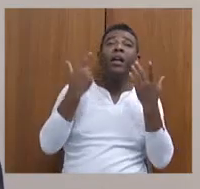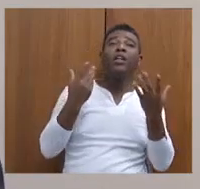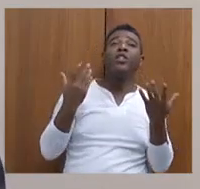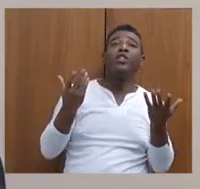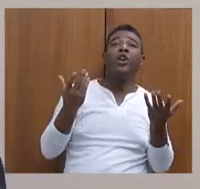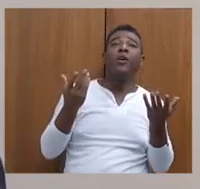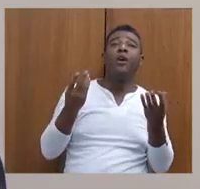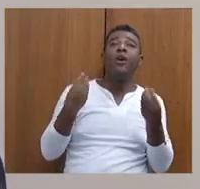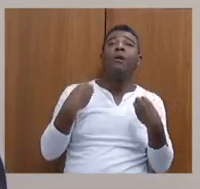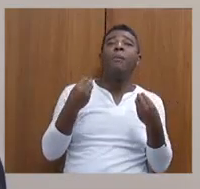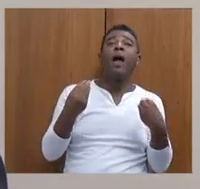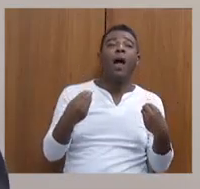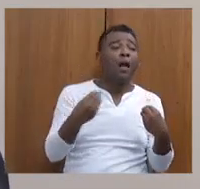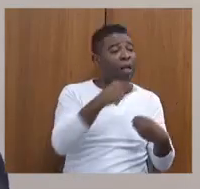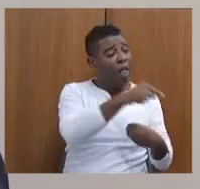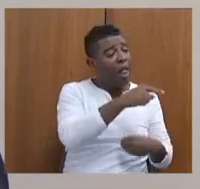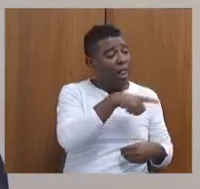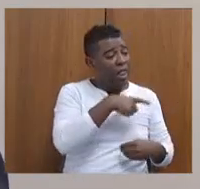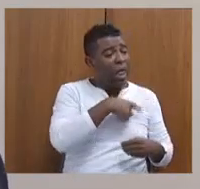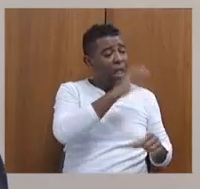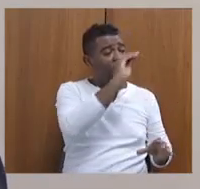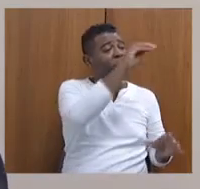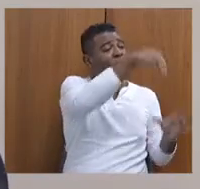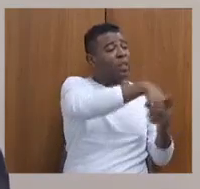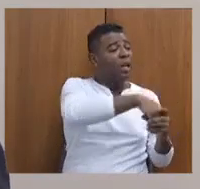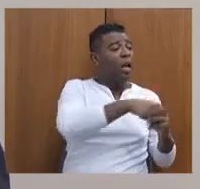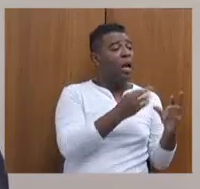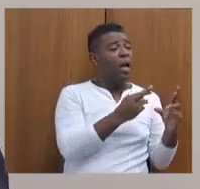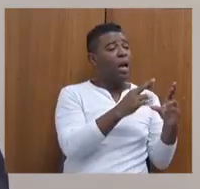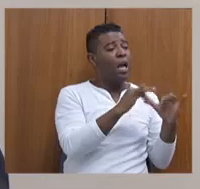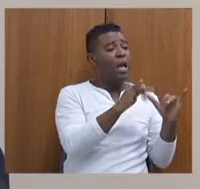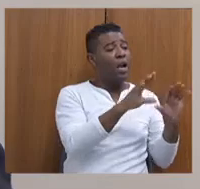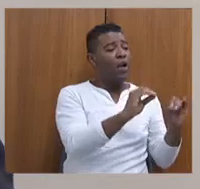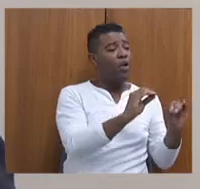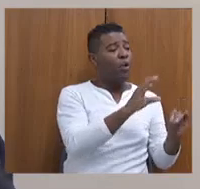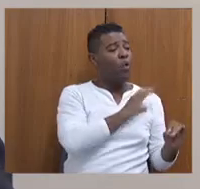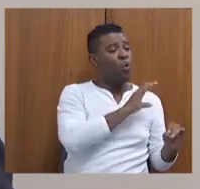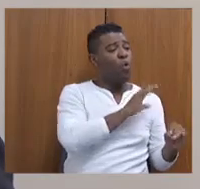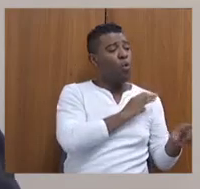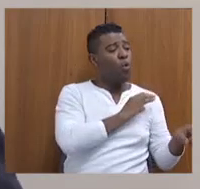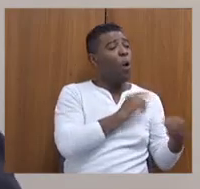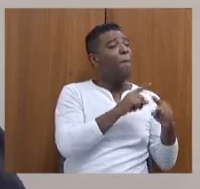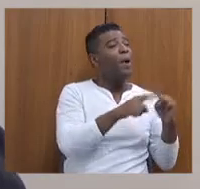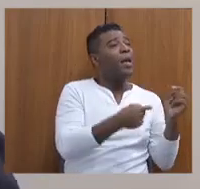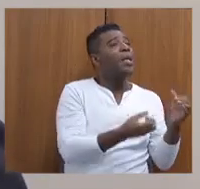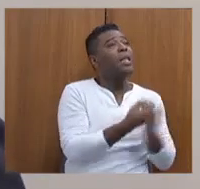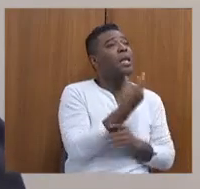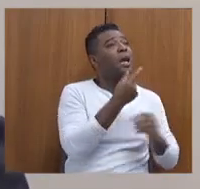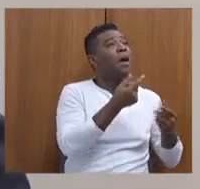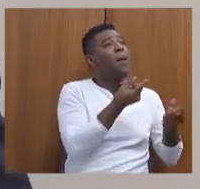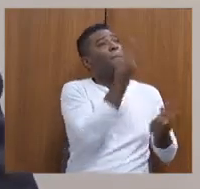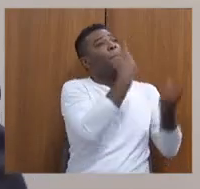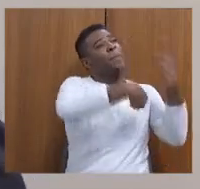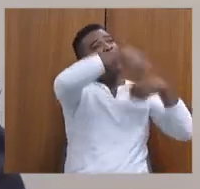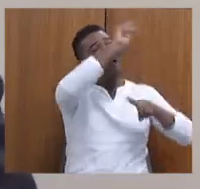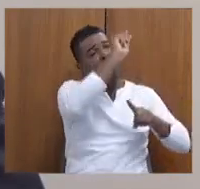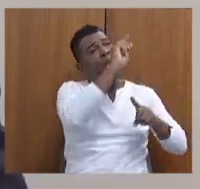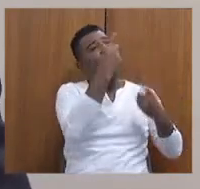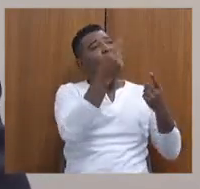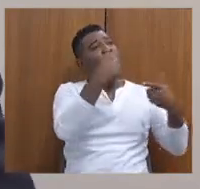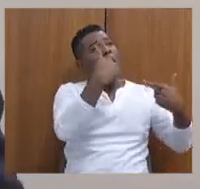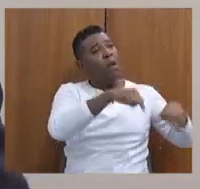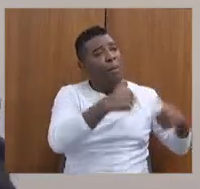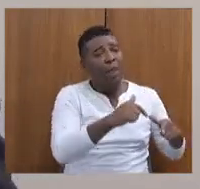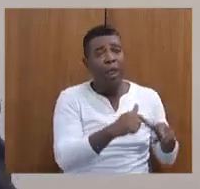o mercado não utilizar essa riqueza essa riqueza não vai gerar prosperidade nova gerar emprego e é isso que as pessoas querem emprego